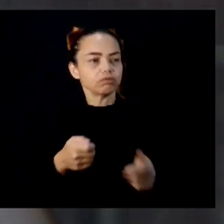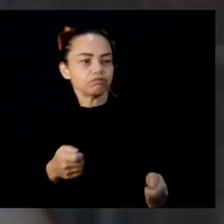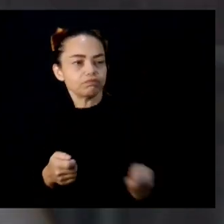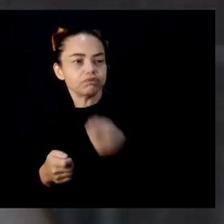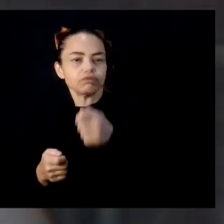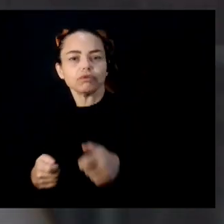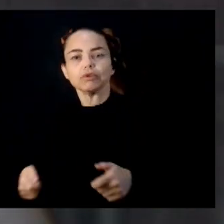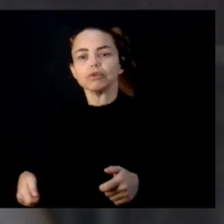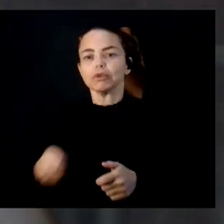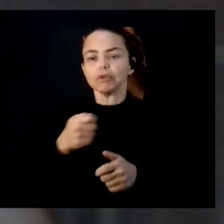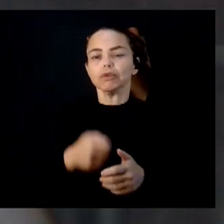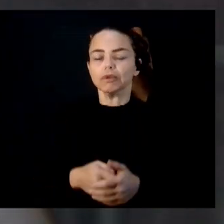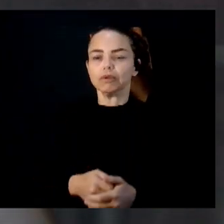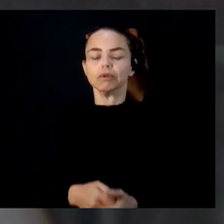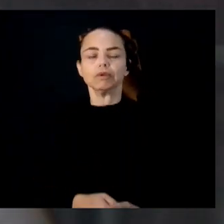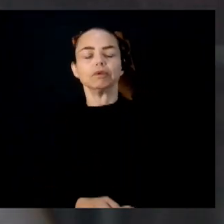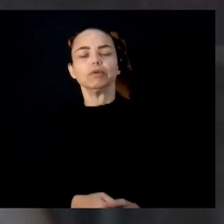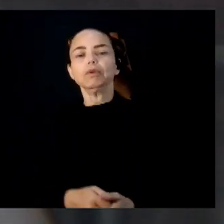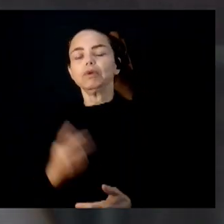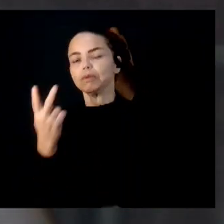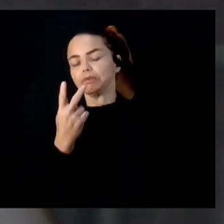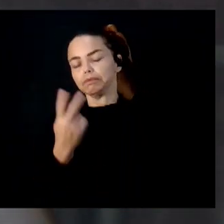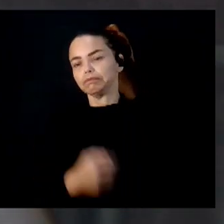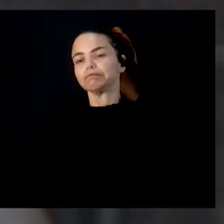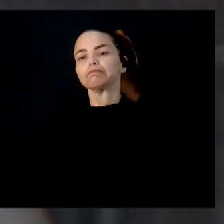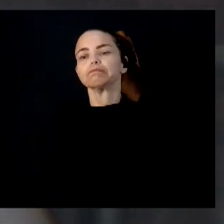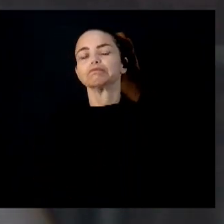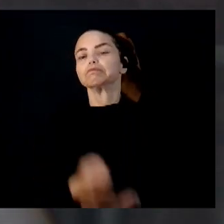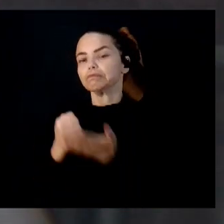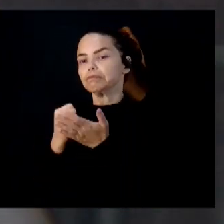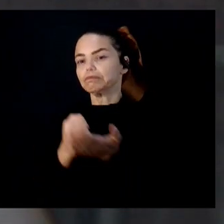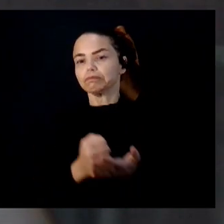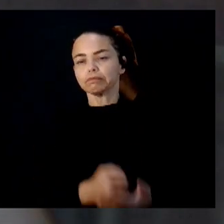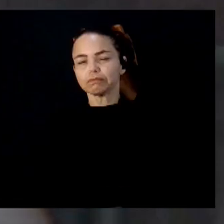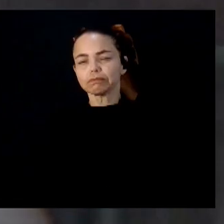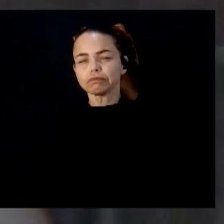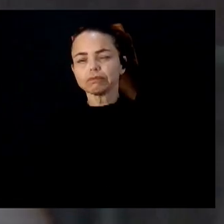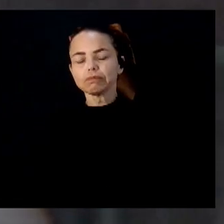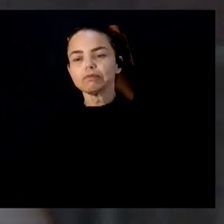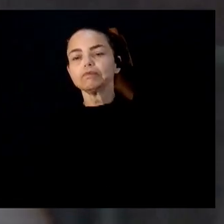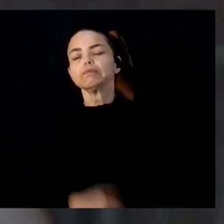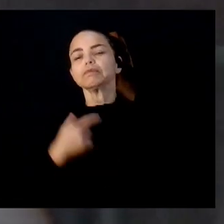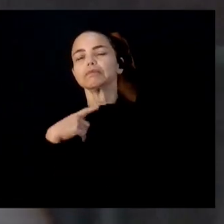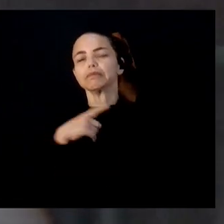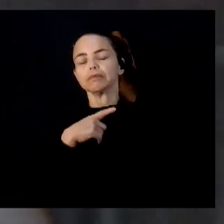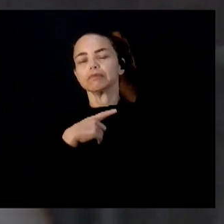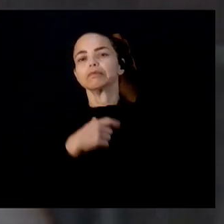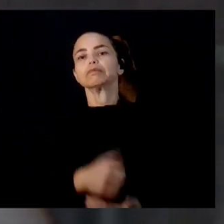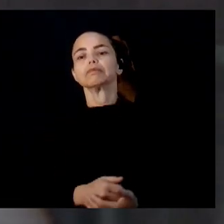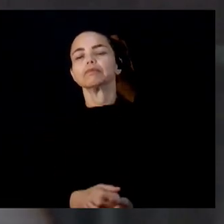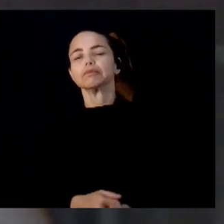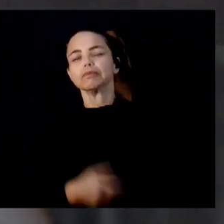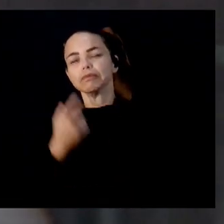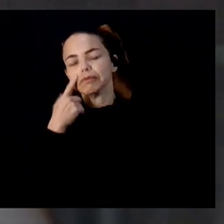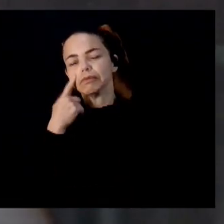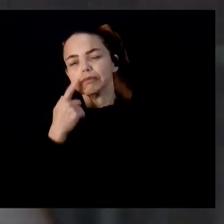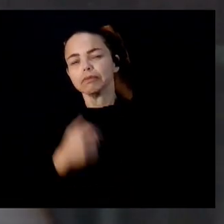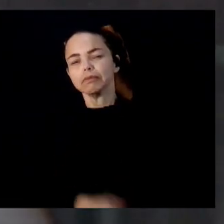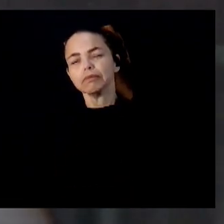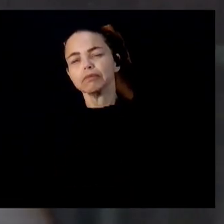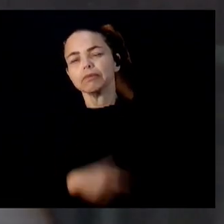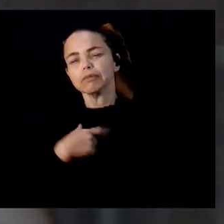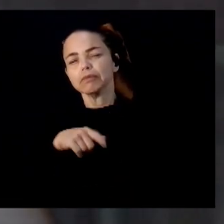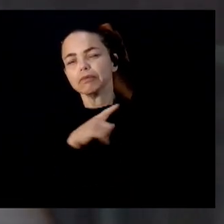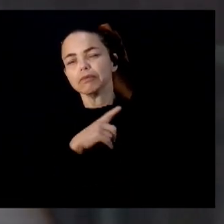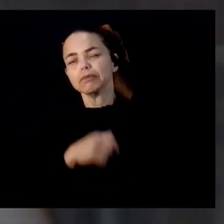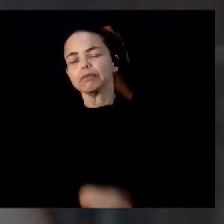são muitas vezes de dupla, às vezes ajuda esse cenário vamos descontar então todos os cenários